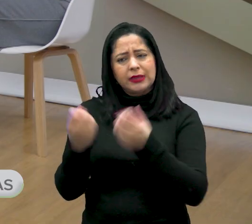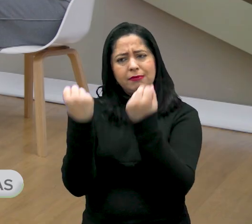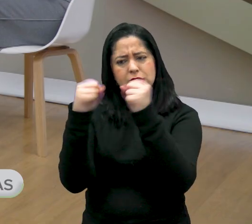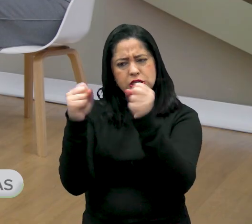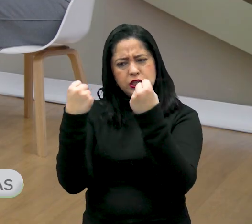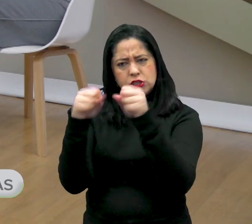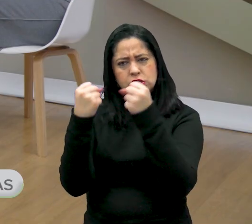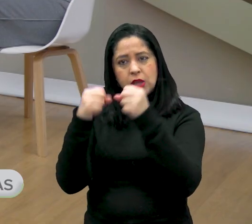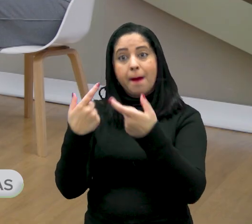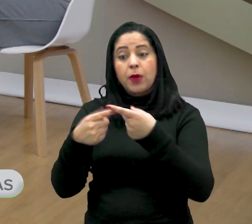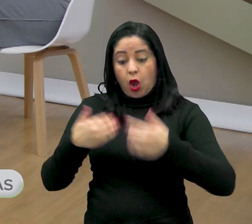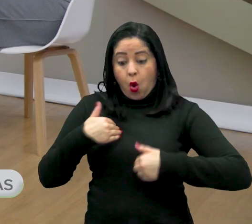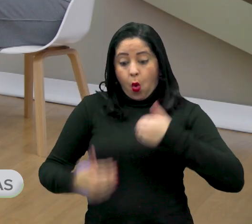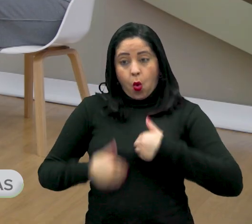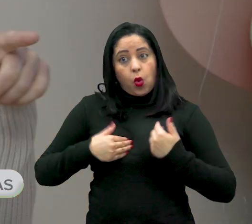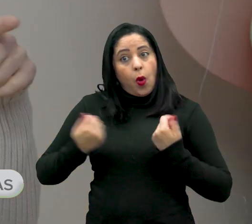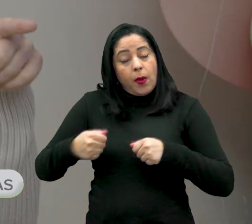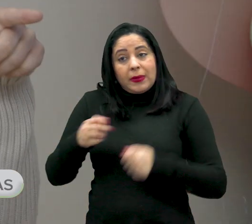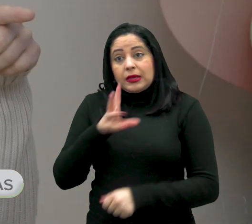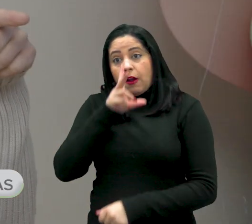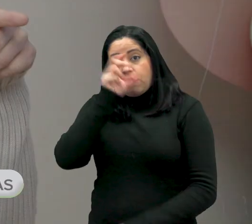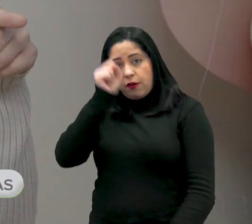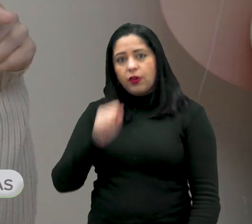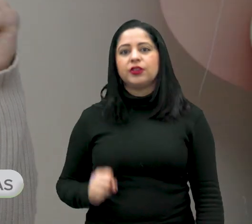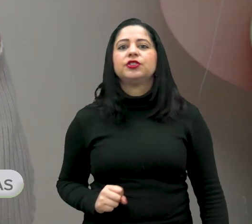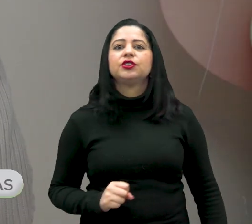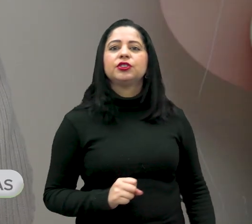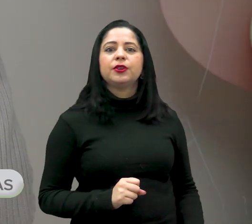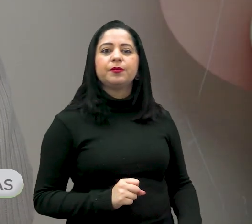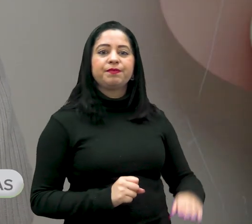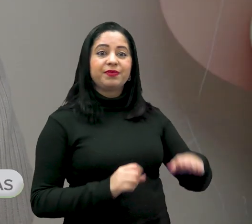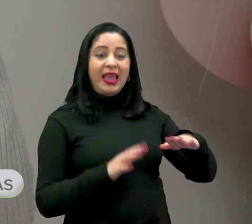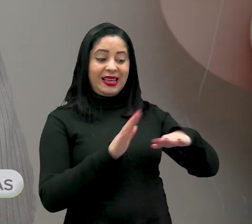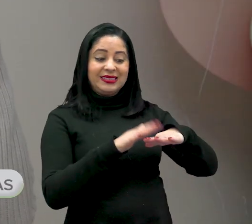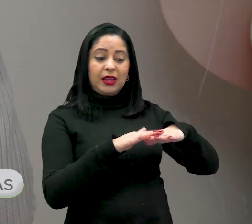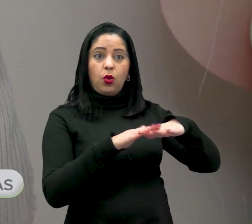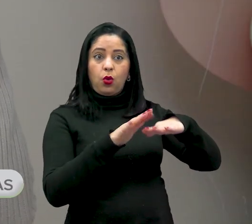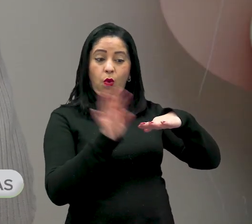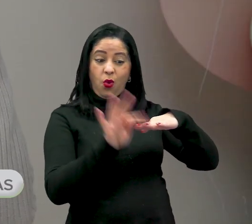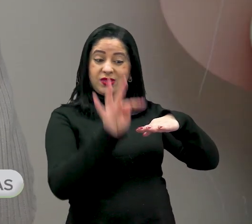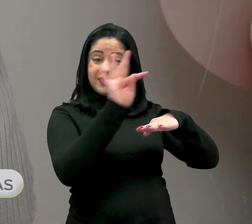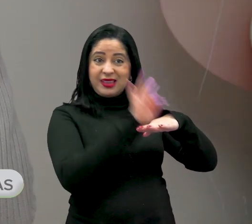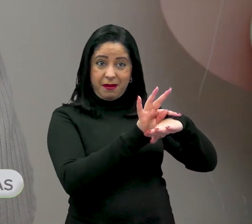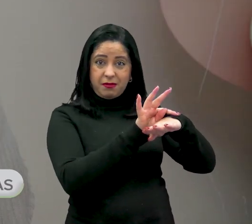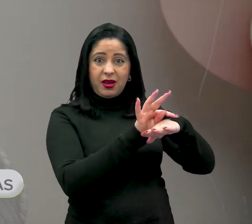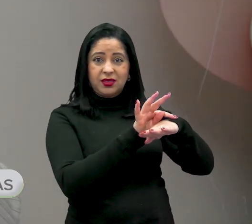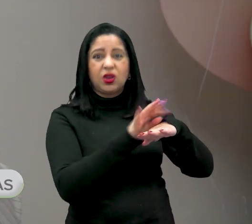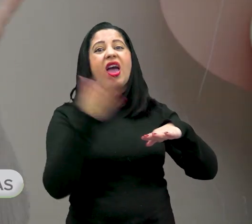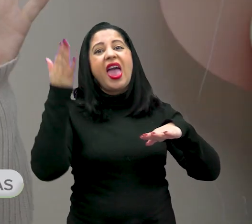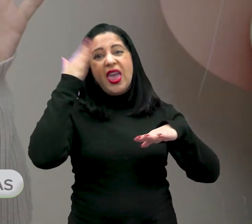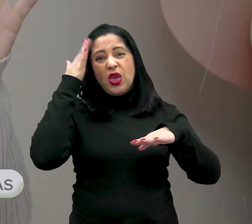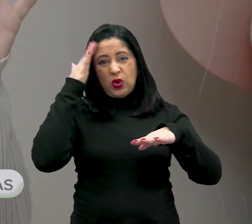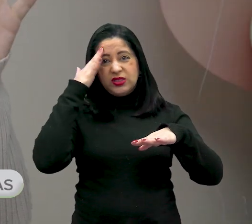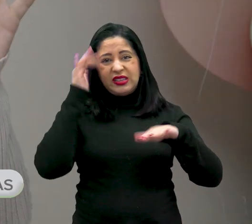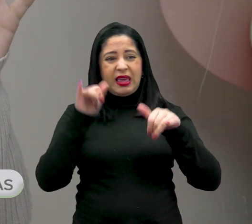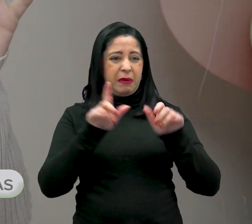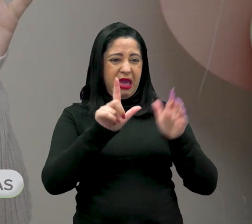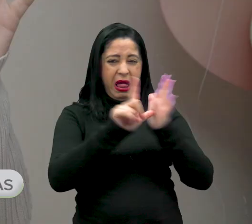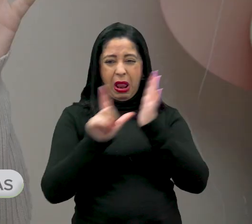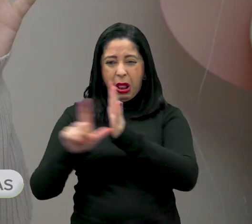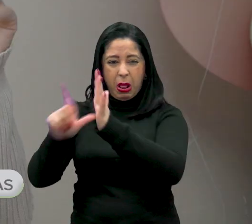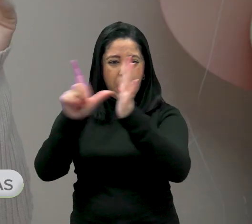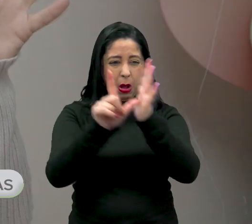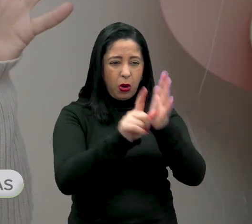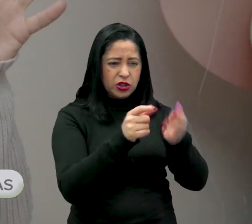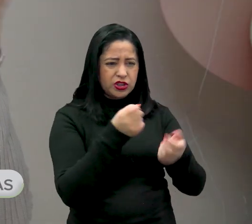pós, prevenção. Sim. Essa questão dos calçados é algo interessante, eu acho que a gente pode até especificar um pouquinho mais, porque a gente sabe que no mercado tem uma porção aí,